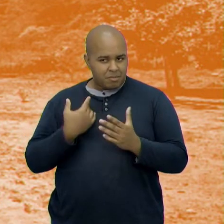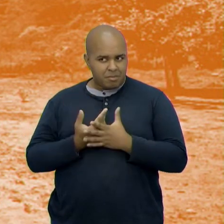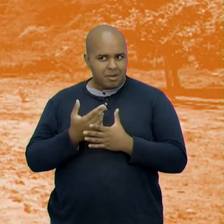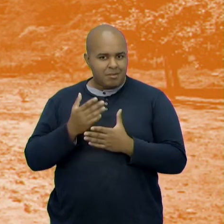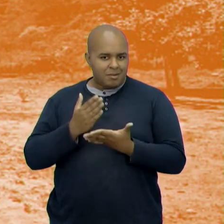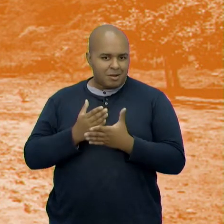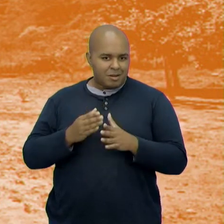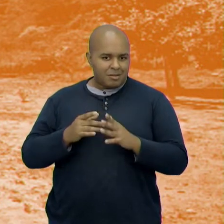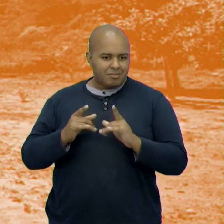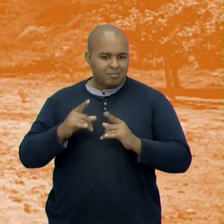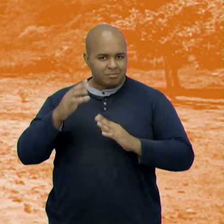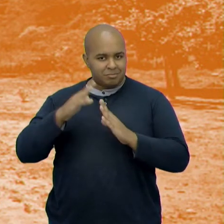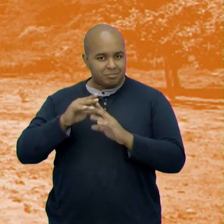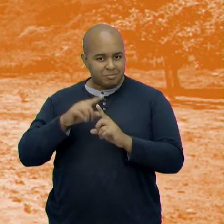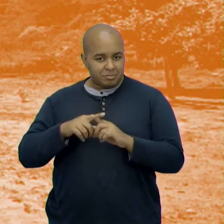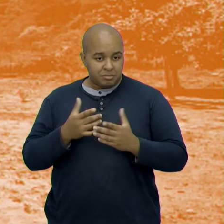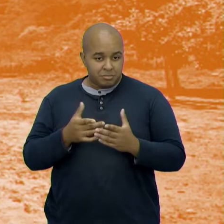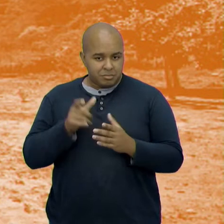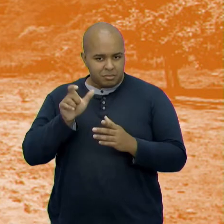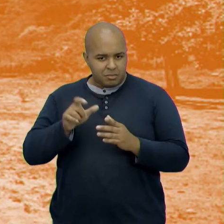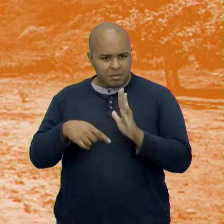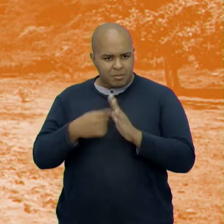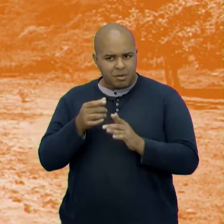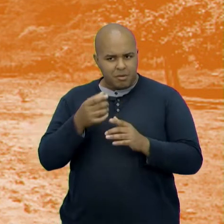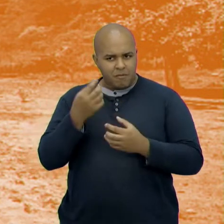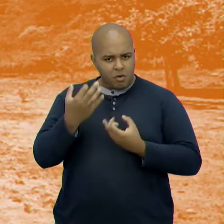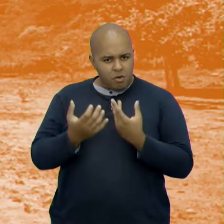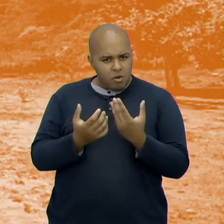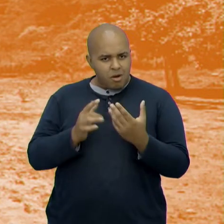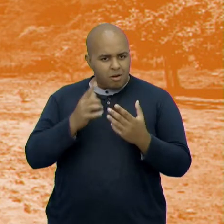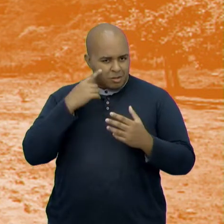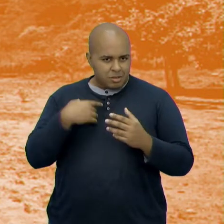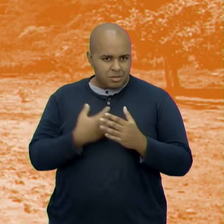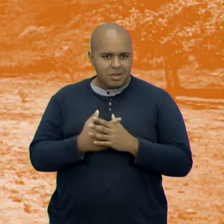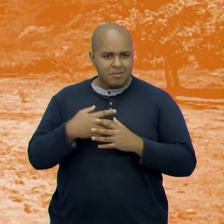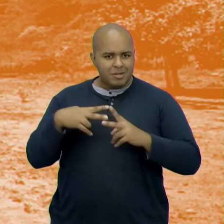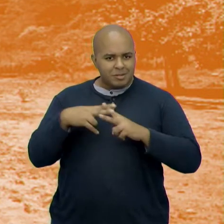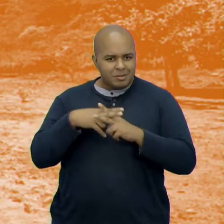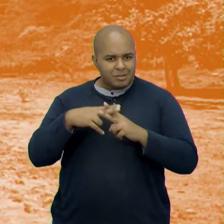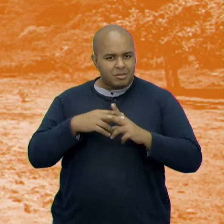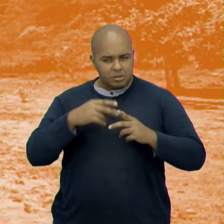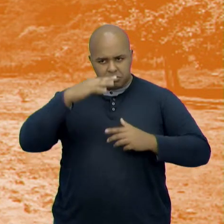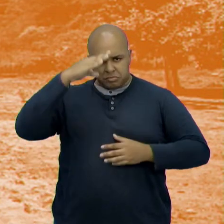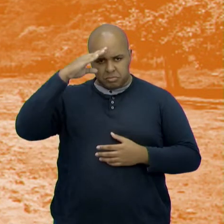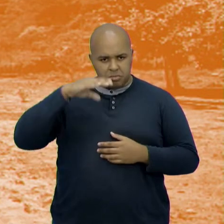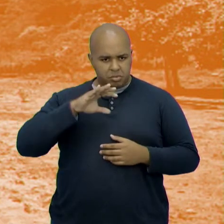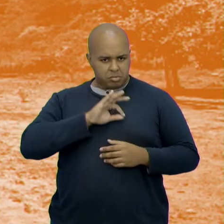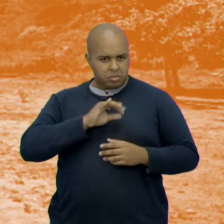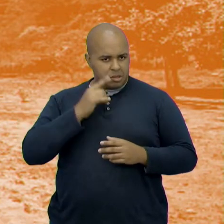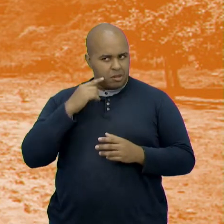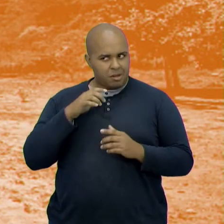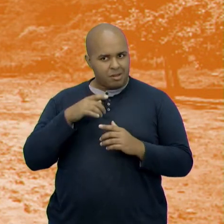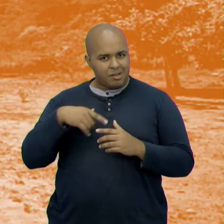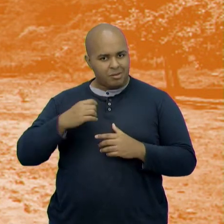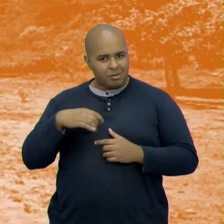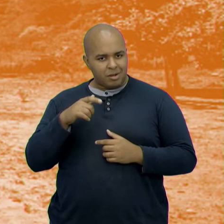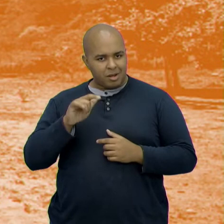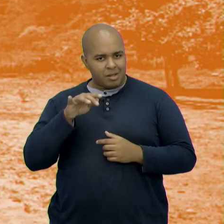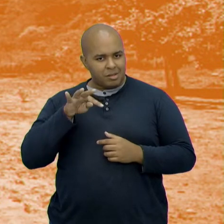a construção da igreja, tá? E nesse primeiro fogo, os guerrilheiros de Canudos, se assim podemos